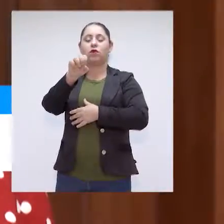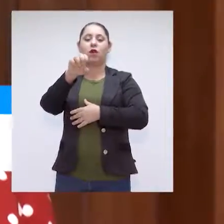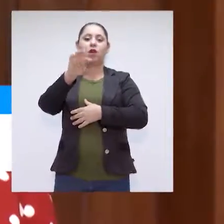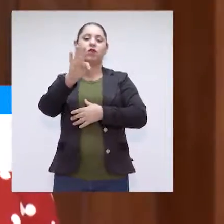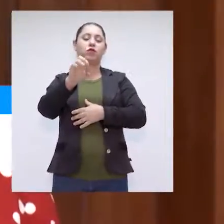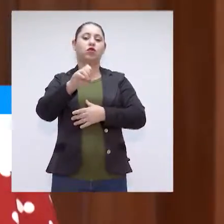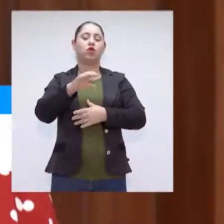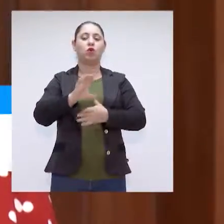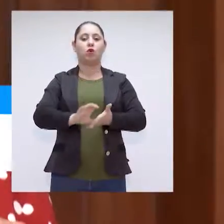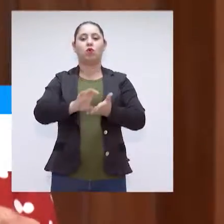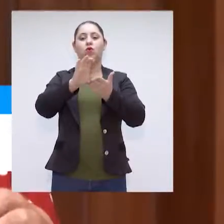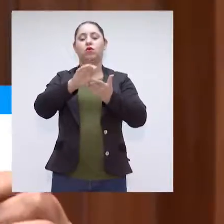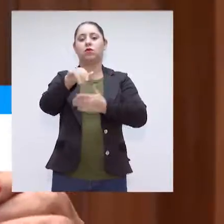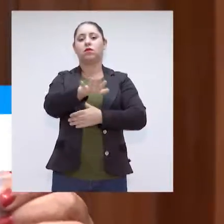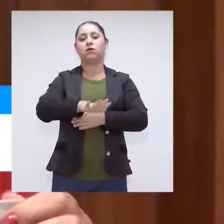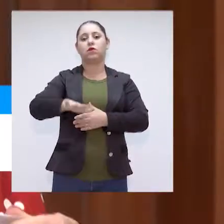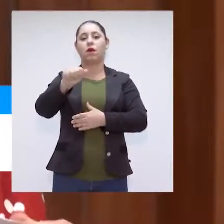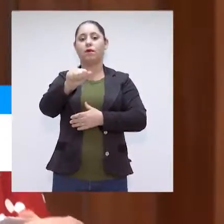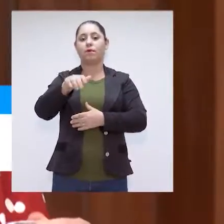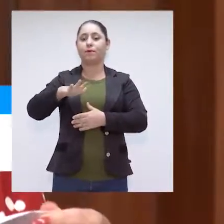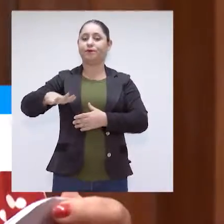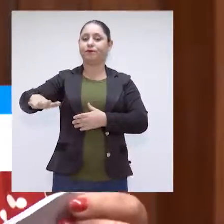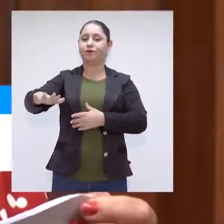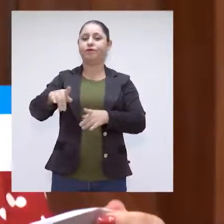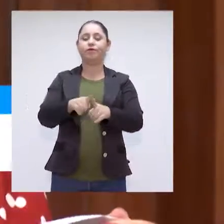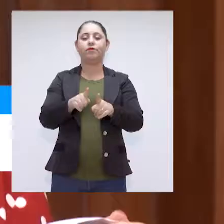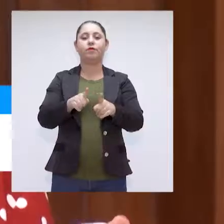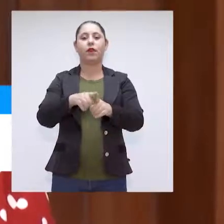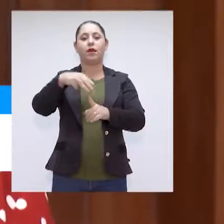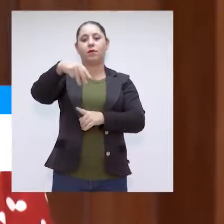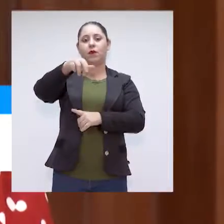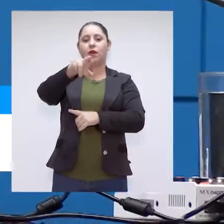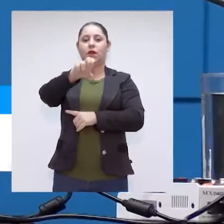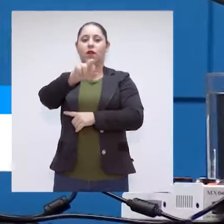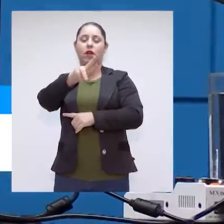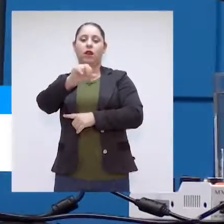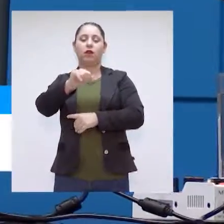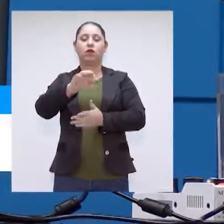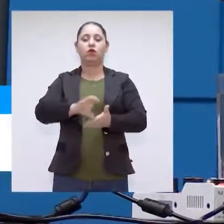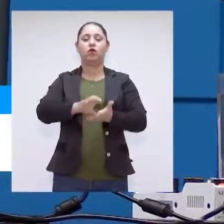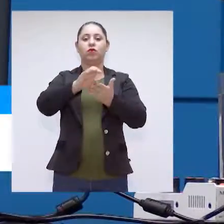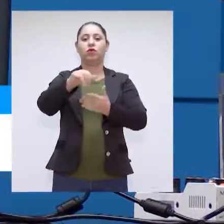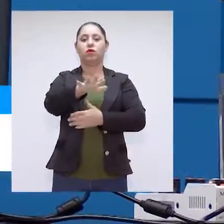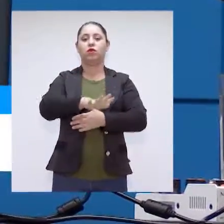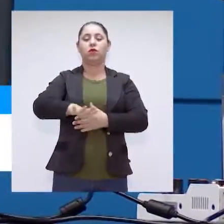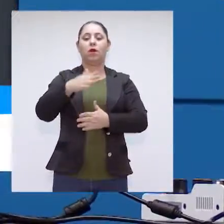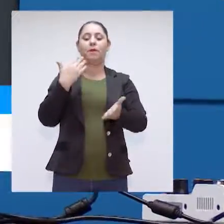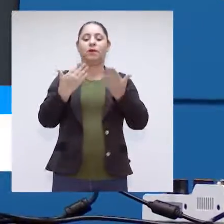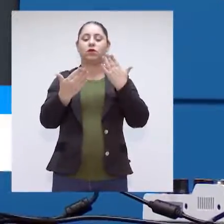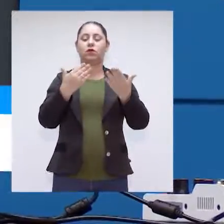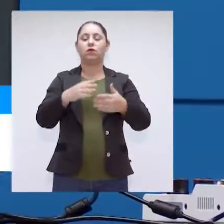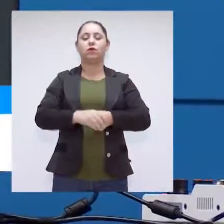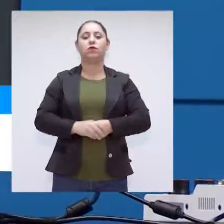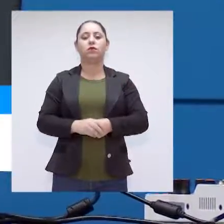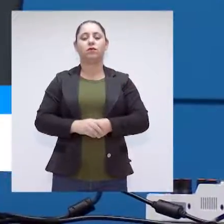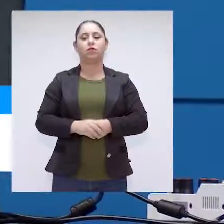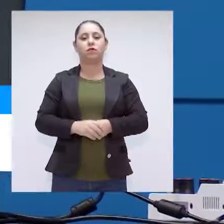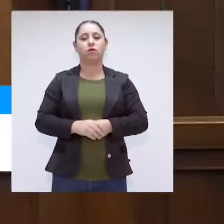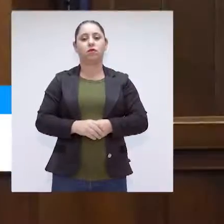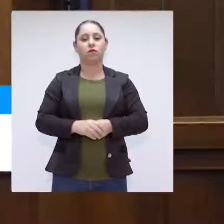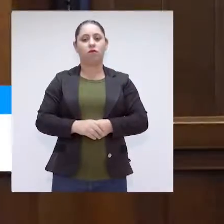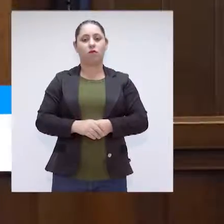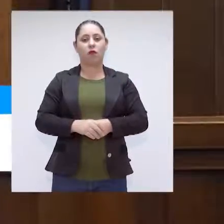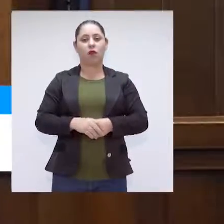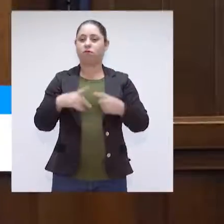couberam a Valdete Martins, do Conselho Regional de Assistência Social, e Marilene Kowalski, do Conselho Regional de